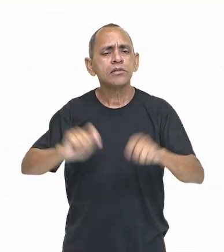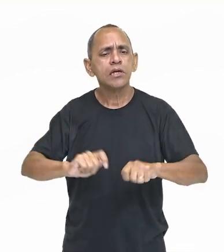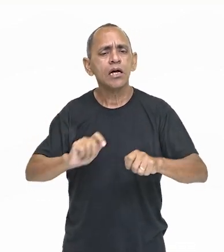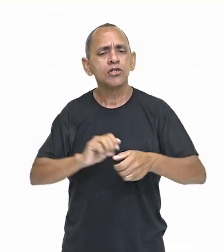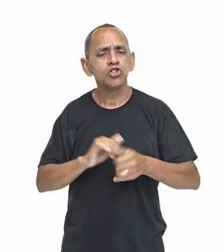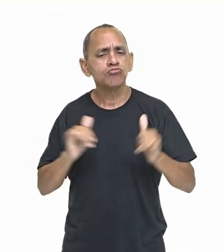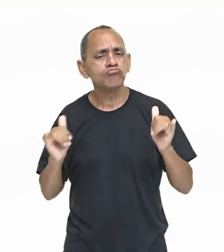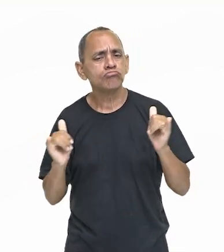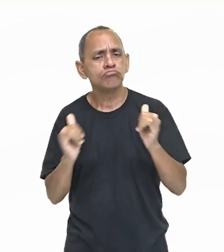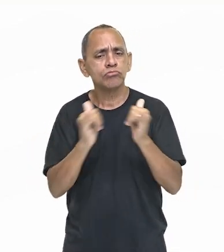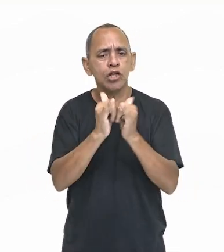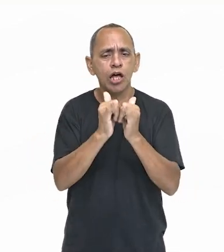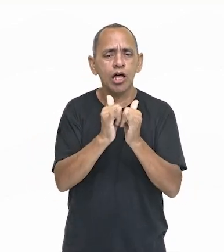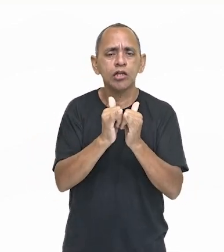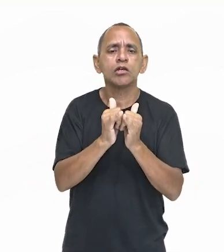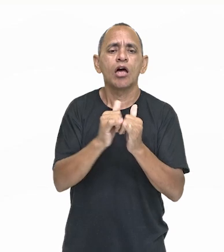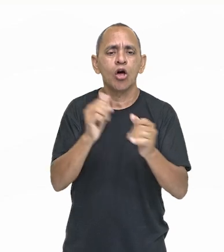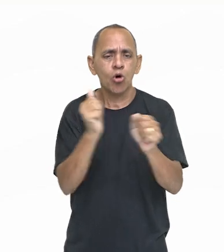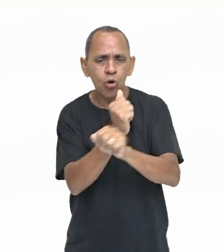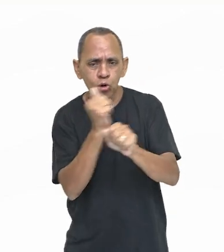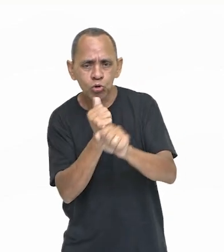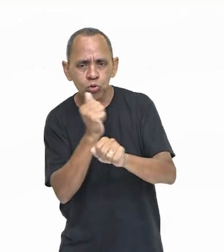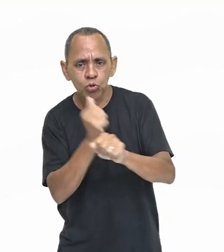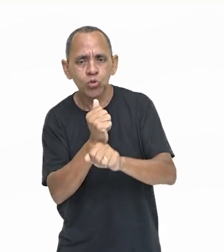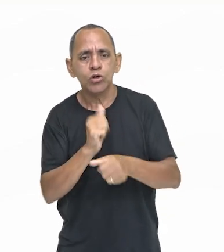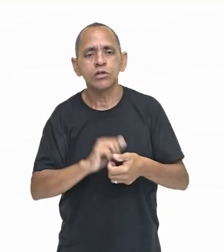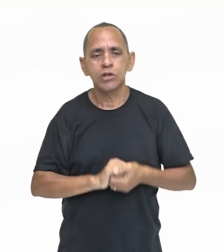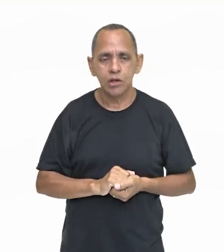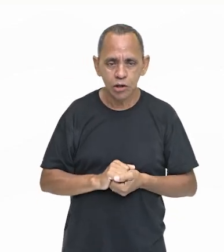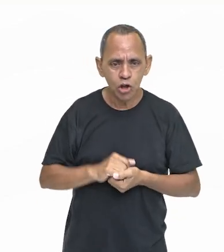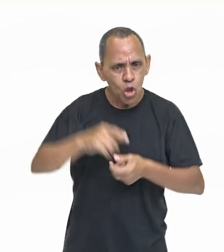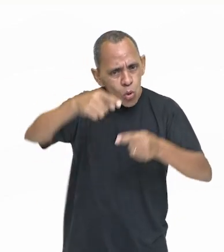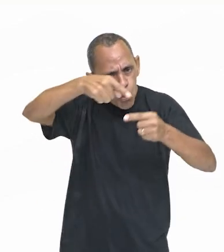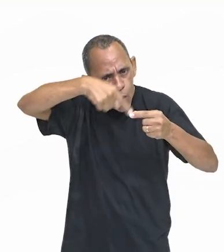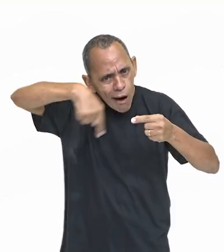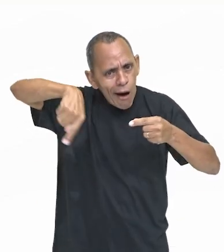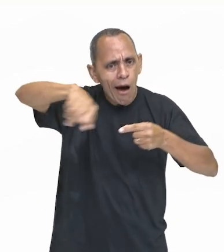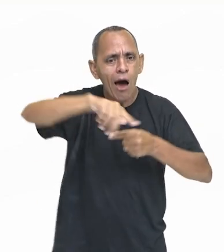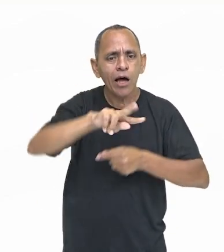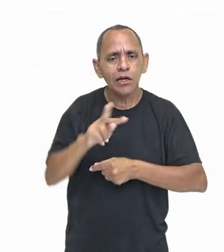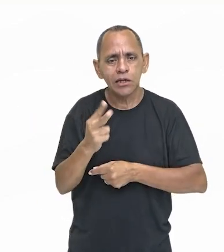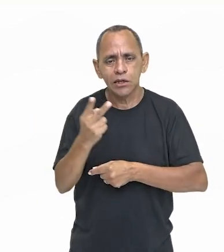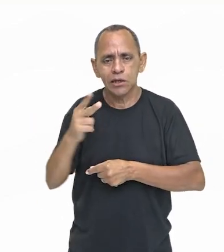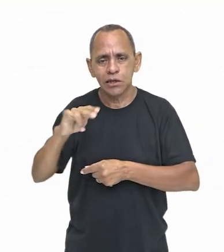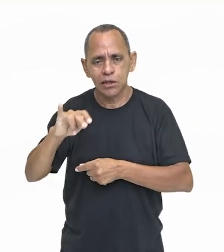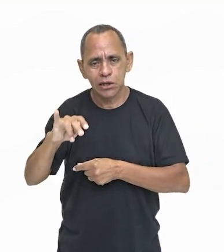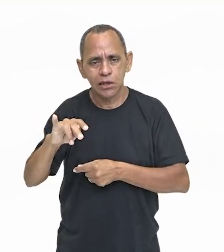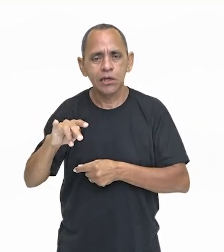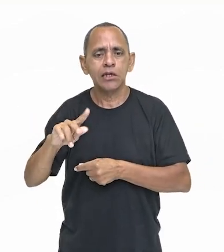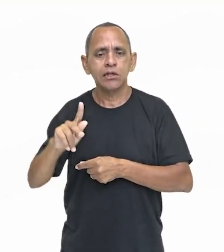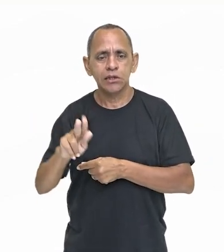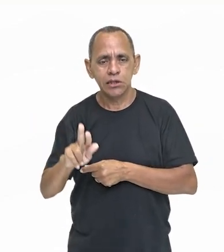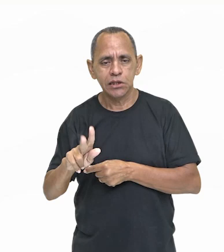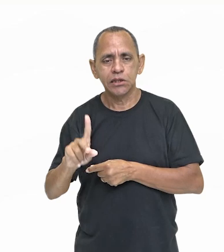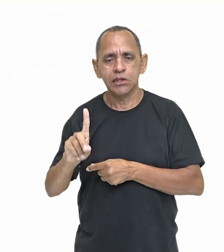hidrelétrica instalada por subbacia hidrográfica em 2023. Então, a gente tem a informação, ela está um pouco pequenininha,